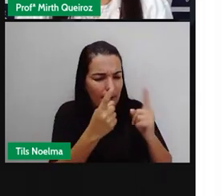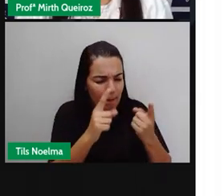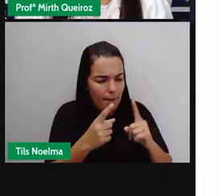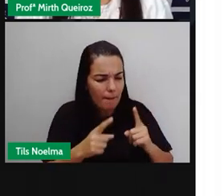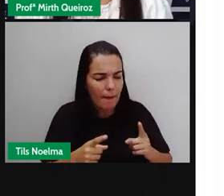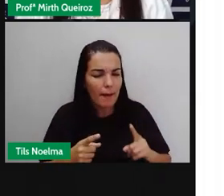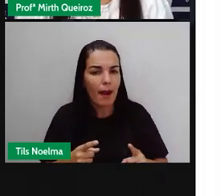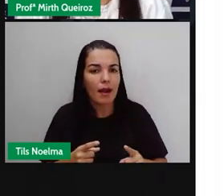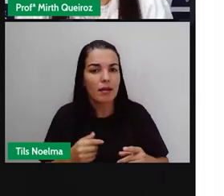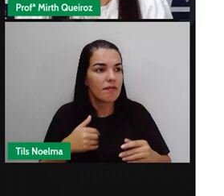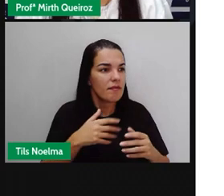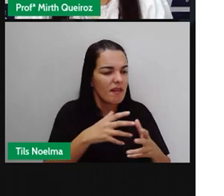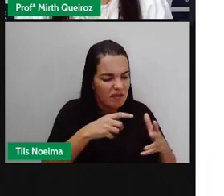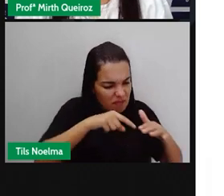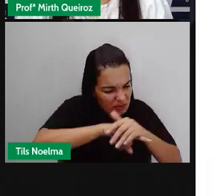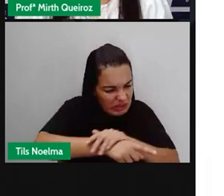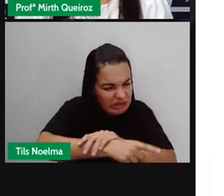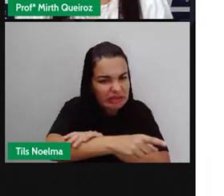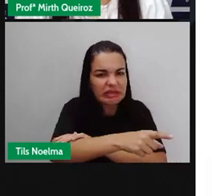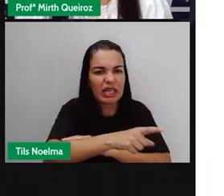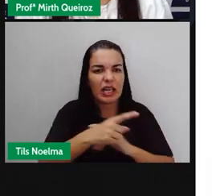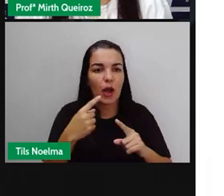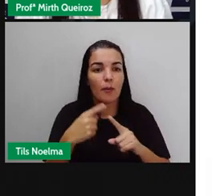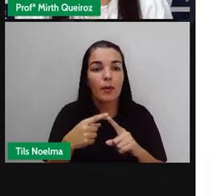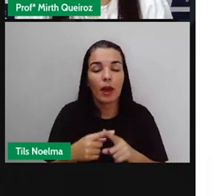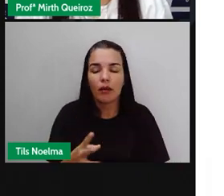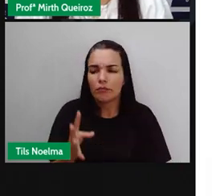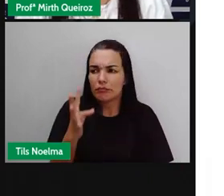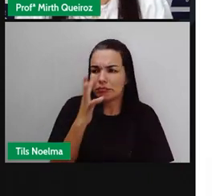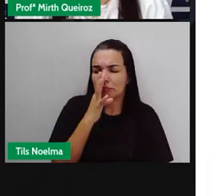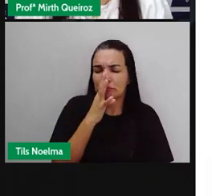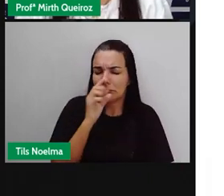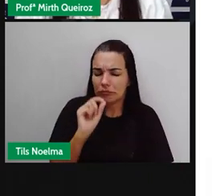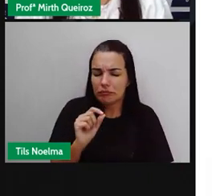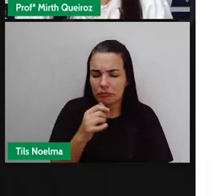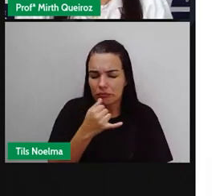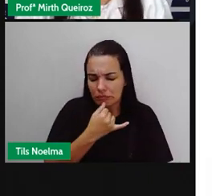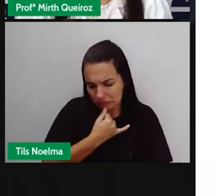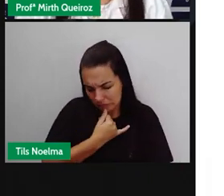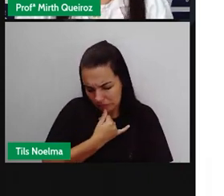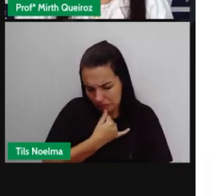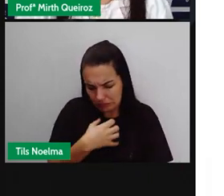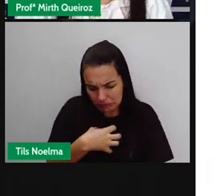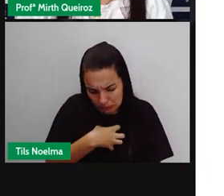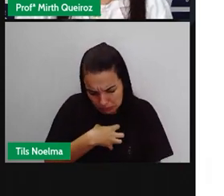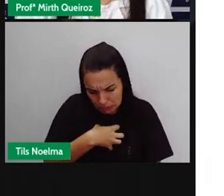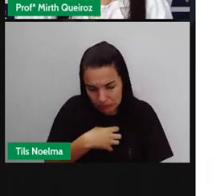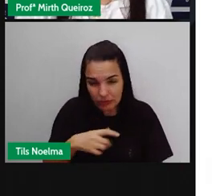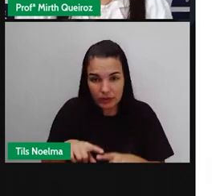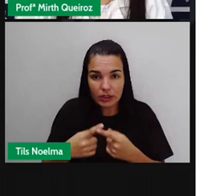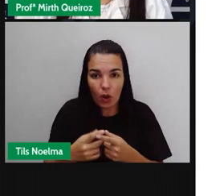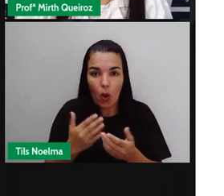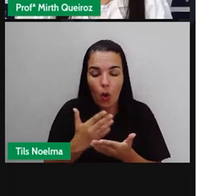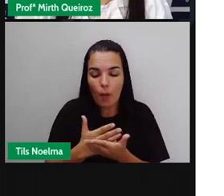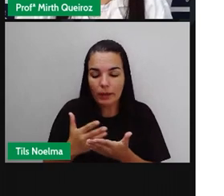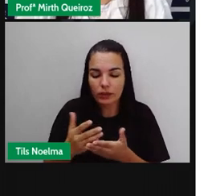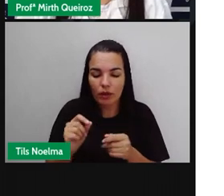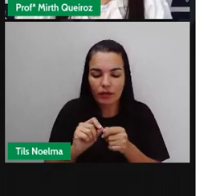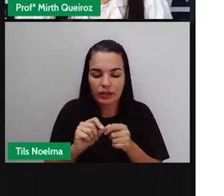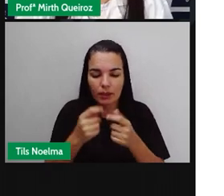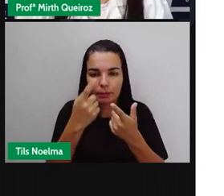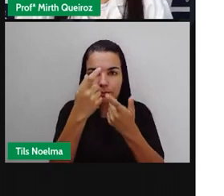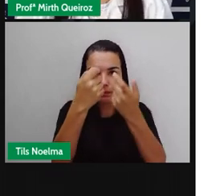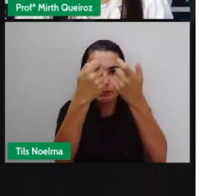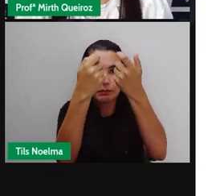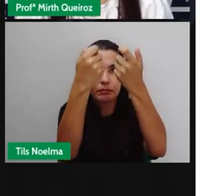fez ao se sentir frustrada e triste? Ela começou a desfazer o seu trabalho, porque ela sentiu